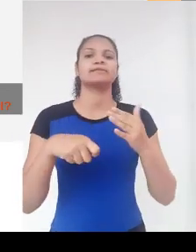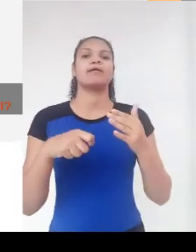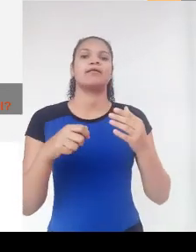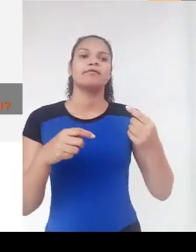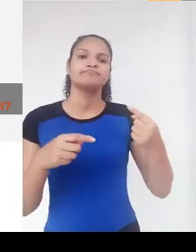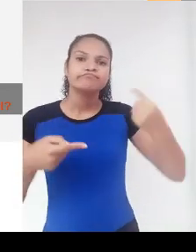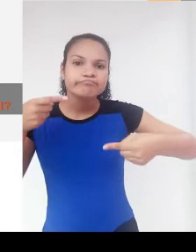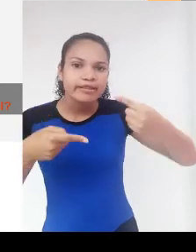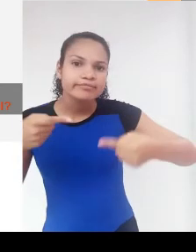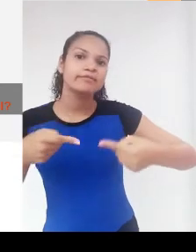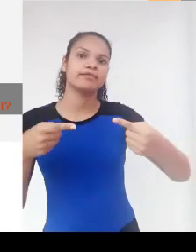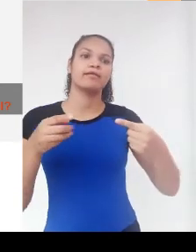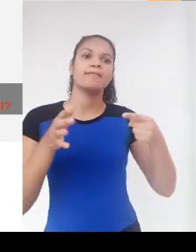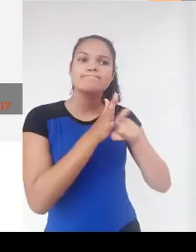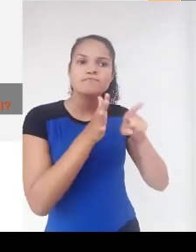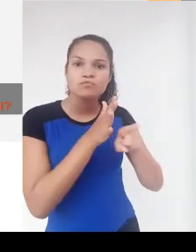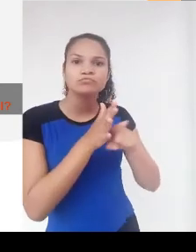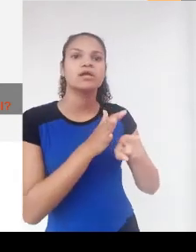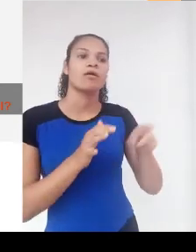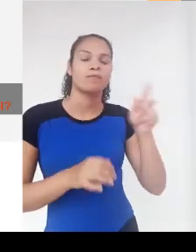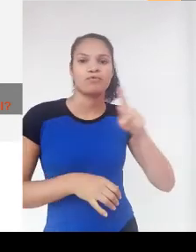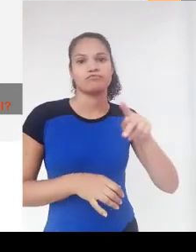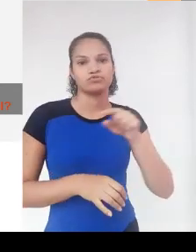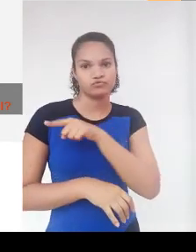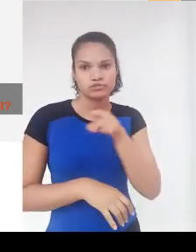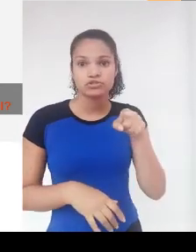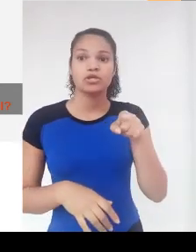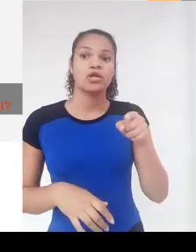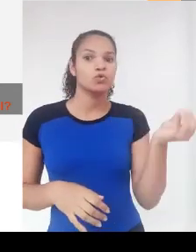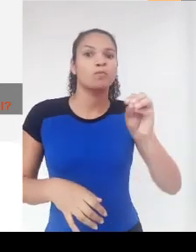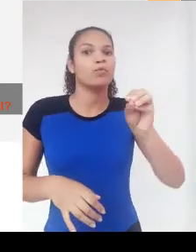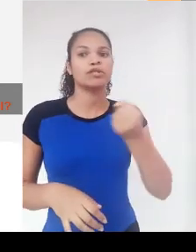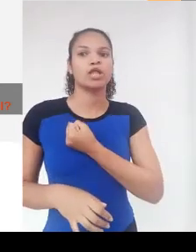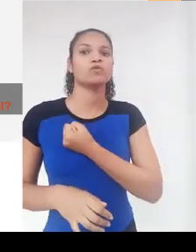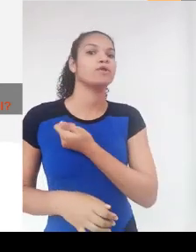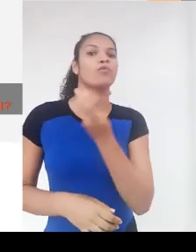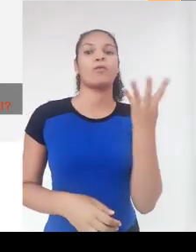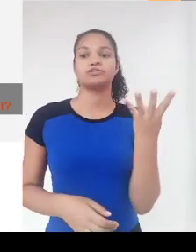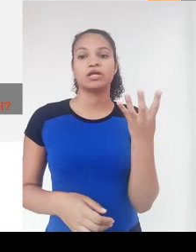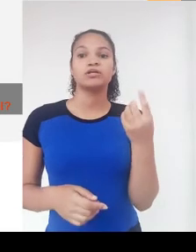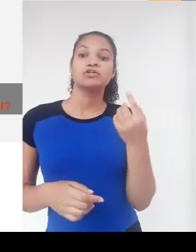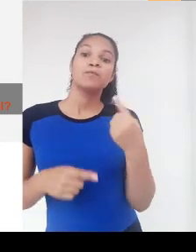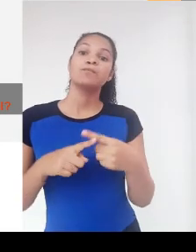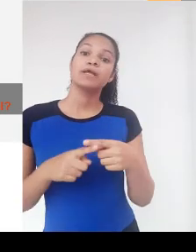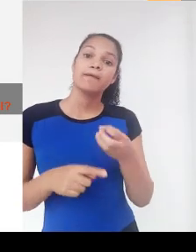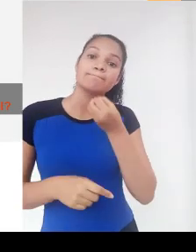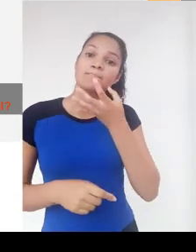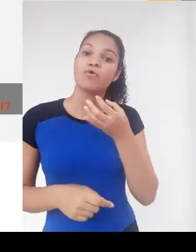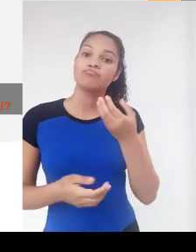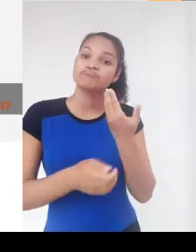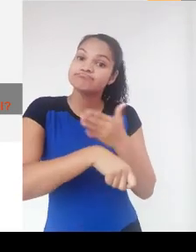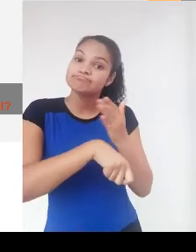com professores de vocês da disciplina de biologia. Eu não coloquei os números para que vocês fizessem como uma opção de